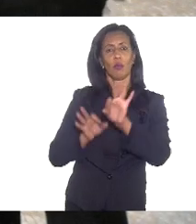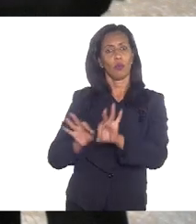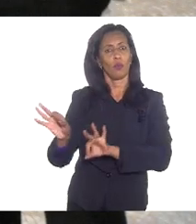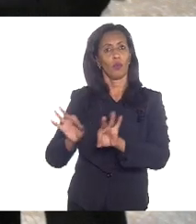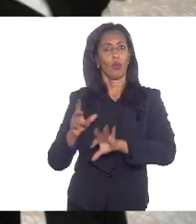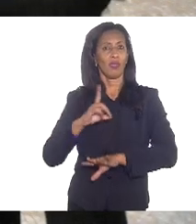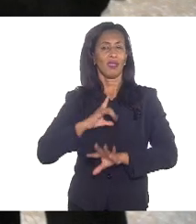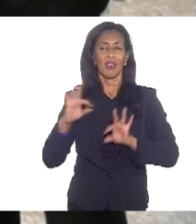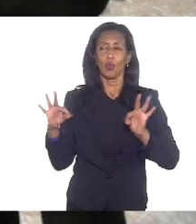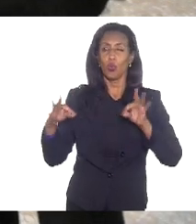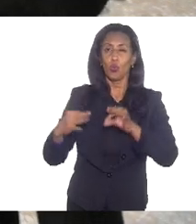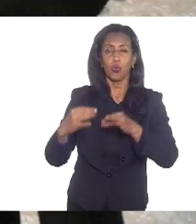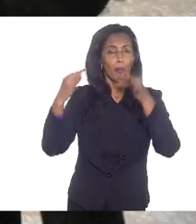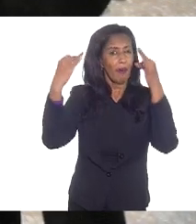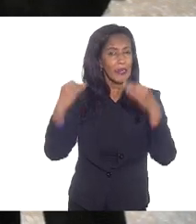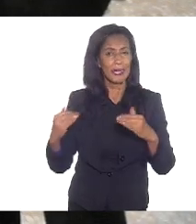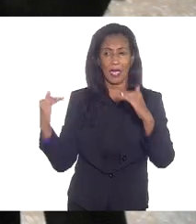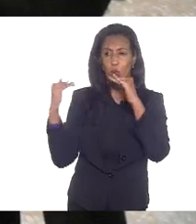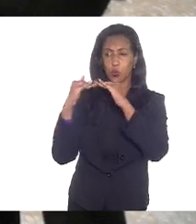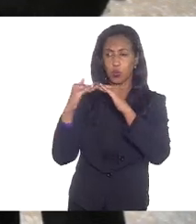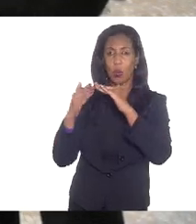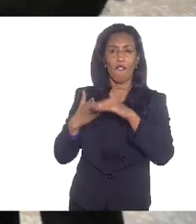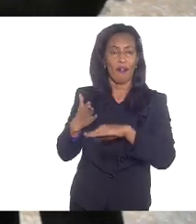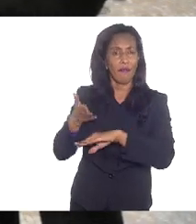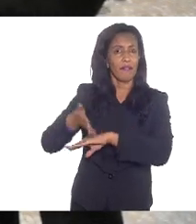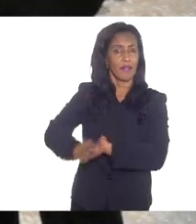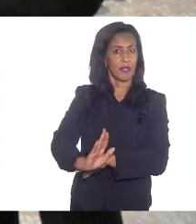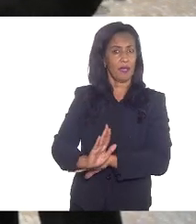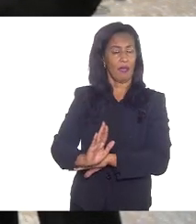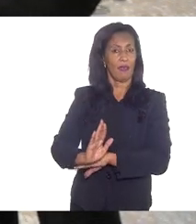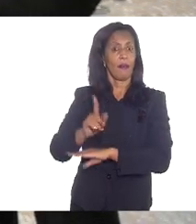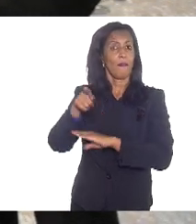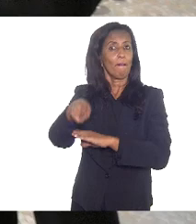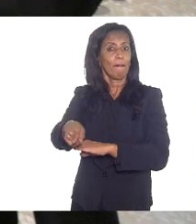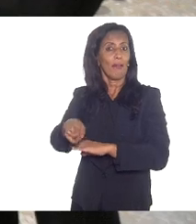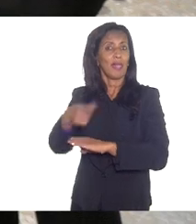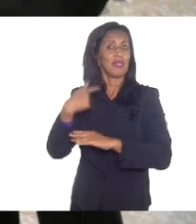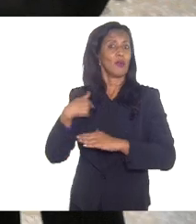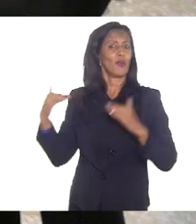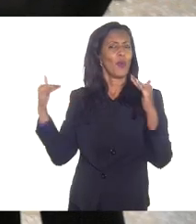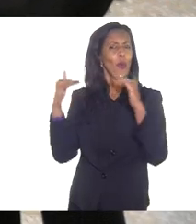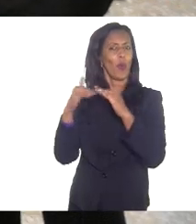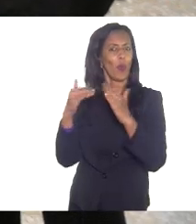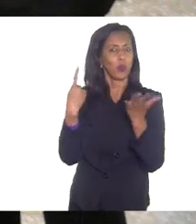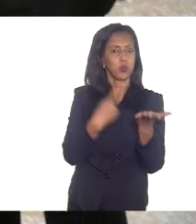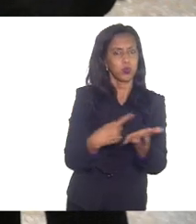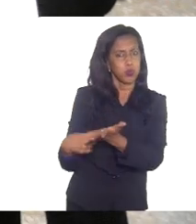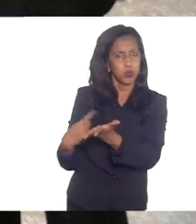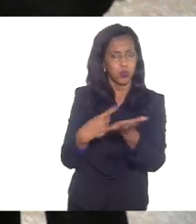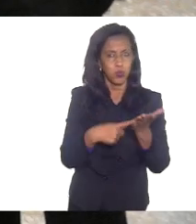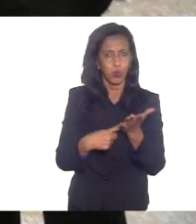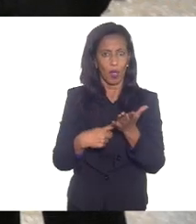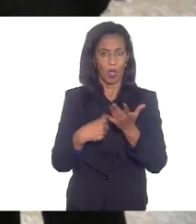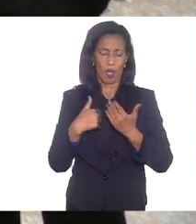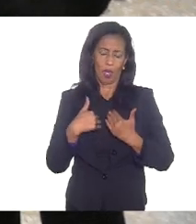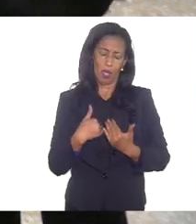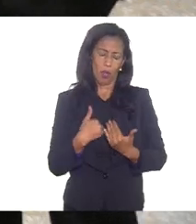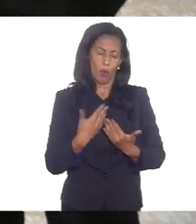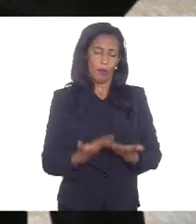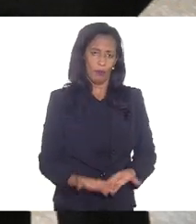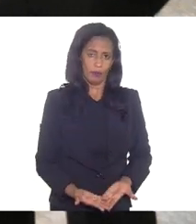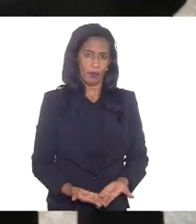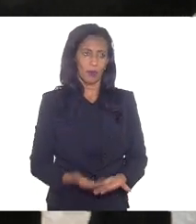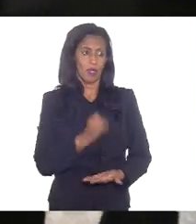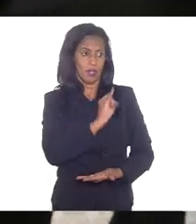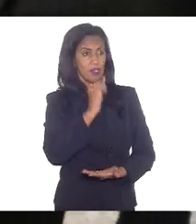tem tudo para dar certo, vai avançar, mas eu queria propor um acordo. E, nesse sentido, mantenho aqui, se Vossa Excelência